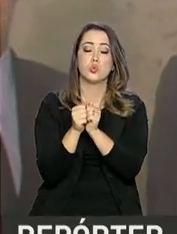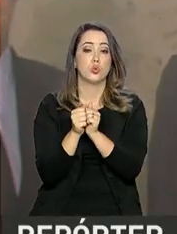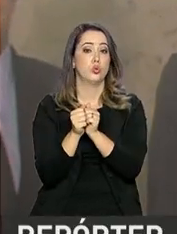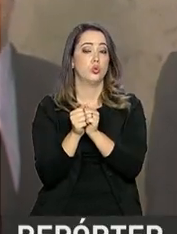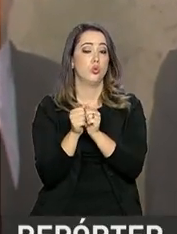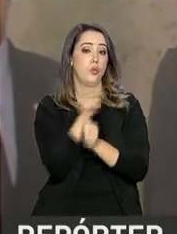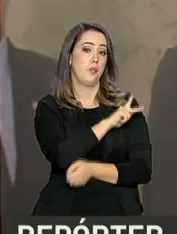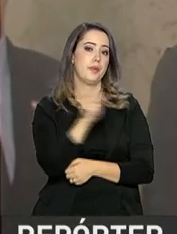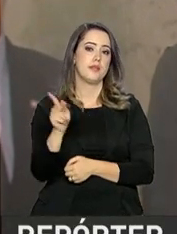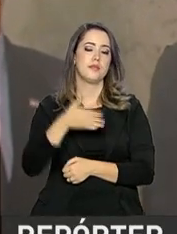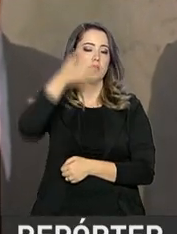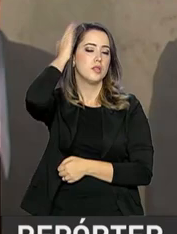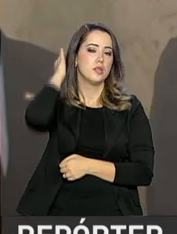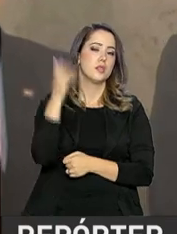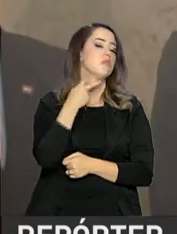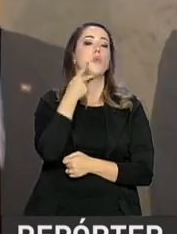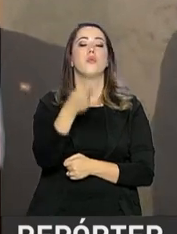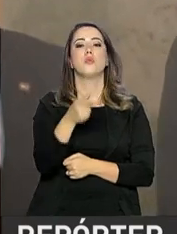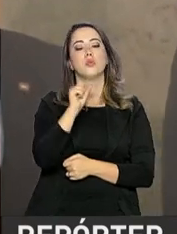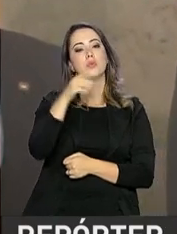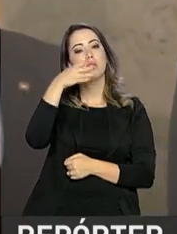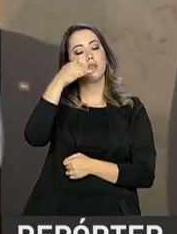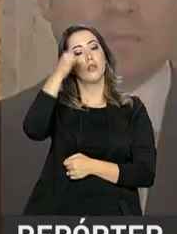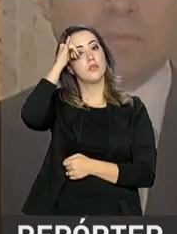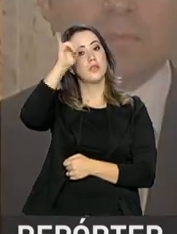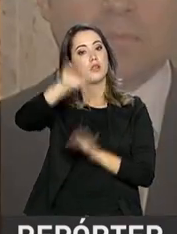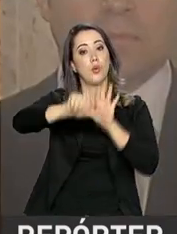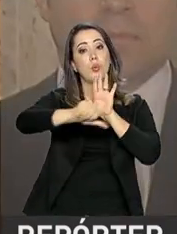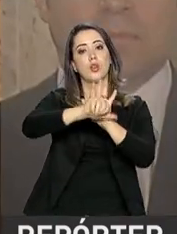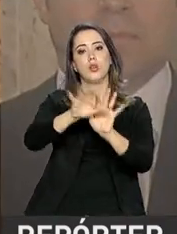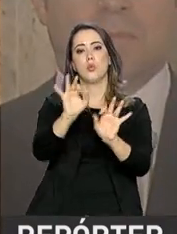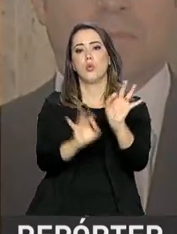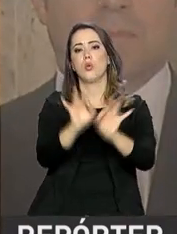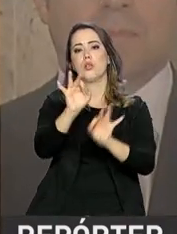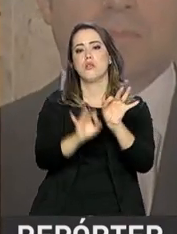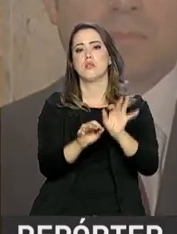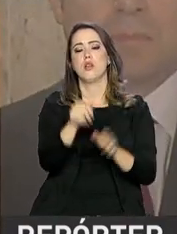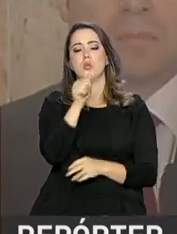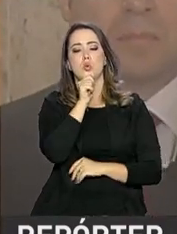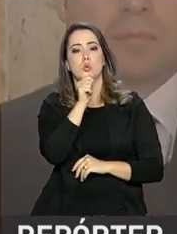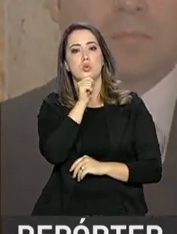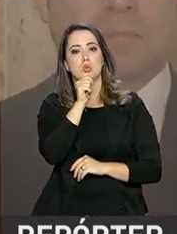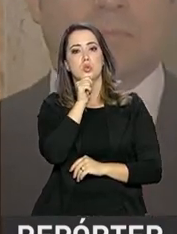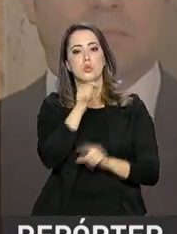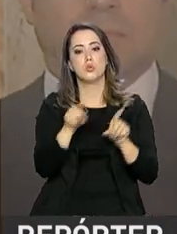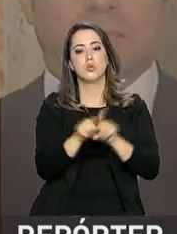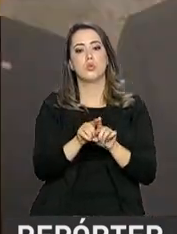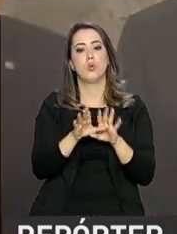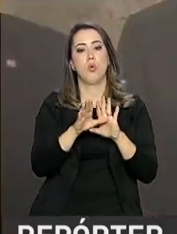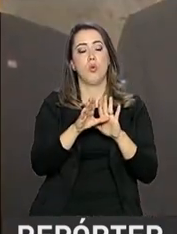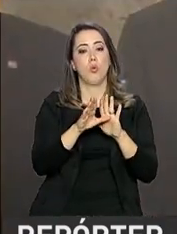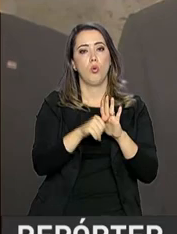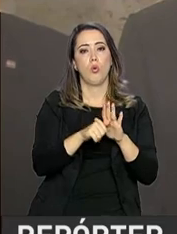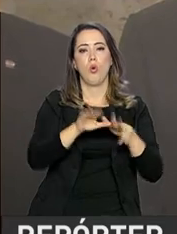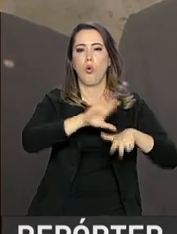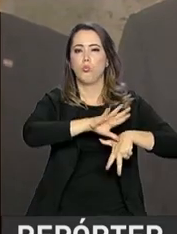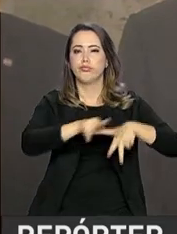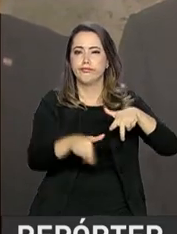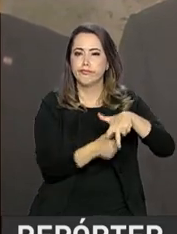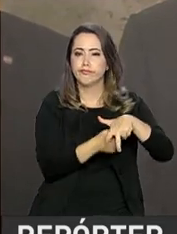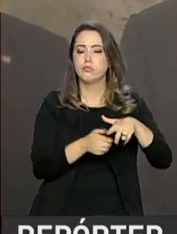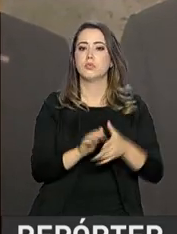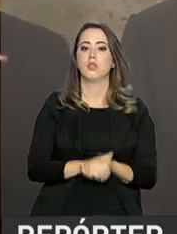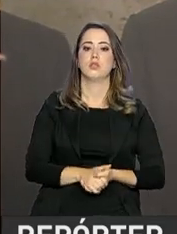ações coordenadas para combater o crime organizado, como narcotráfico e lavagem de dinheiro. Ratificado